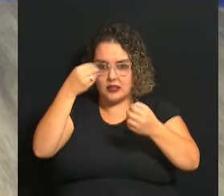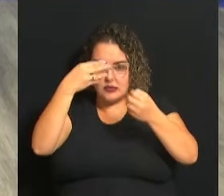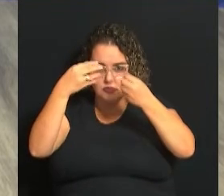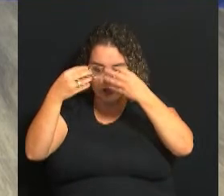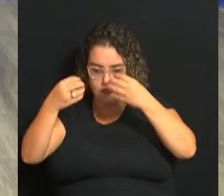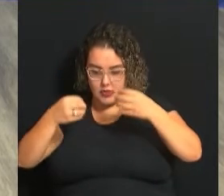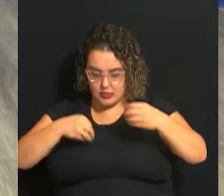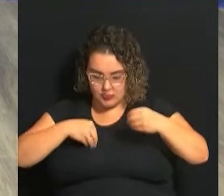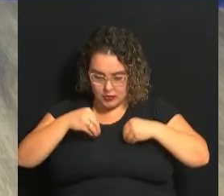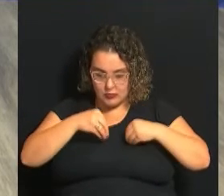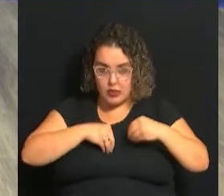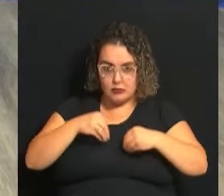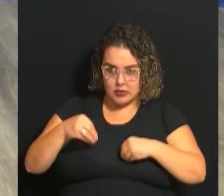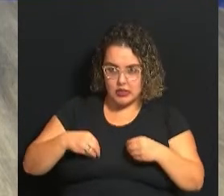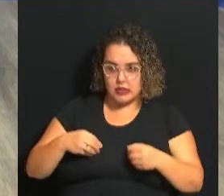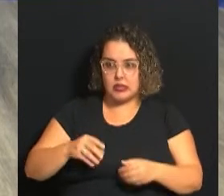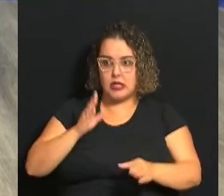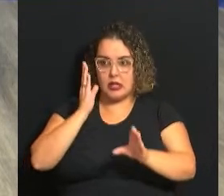diagnóstico mesmo?